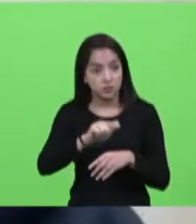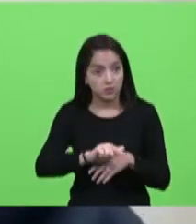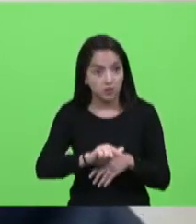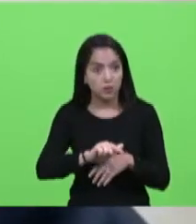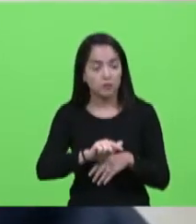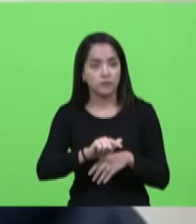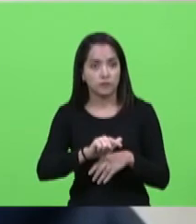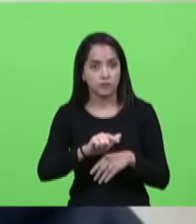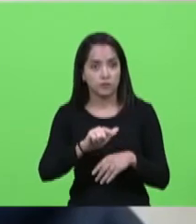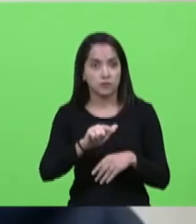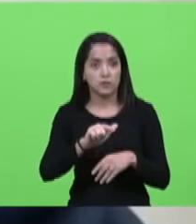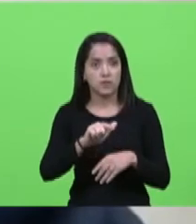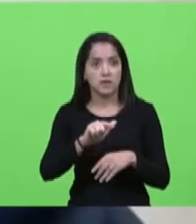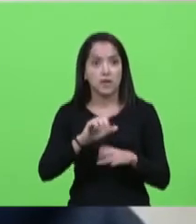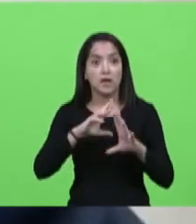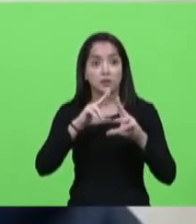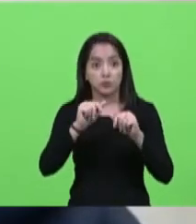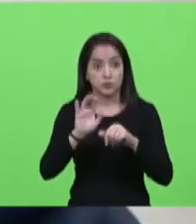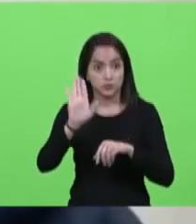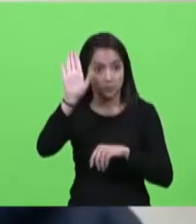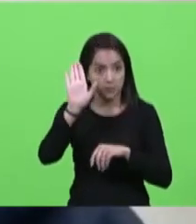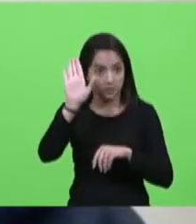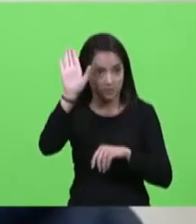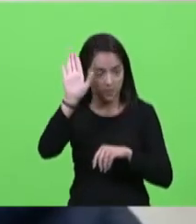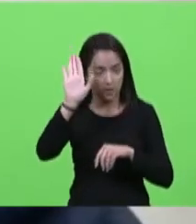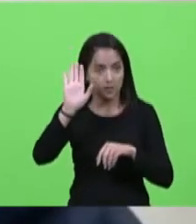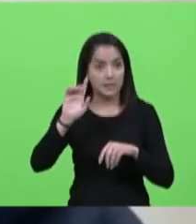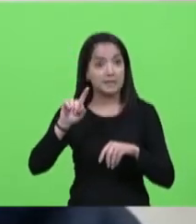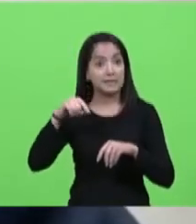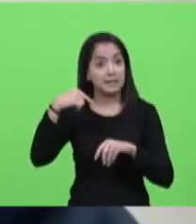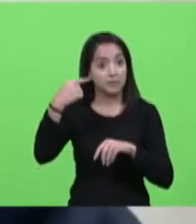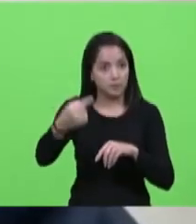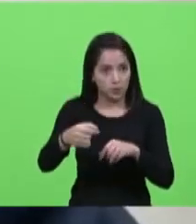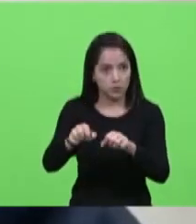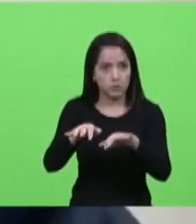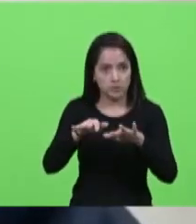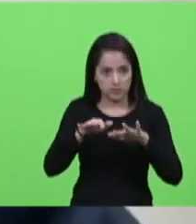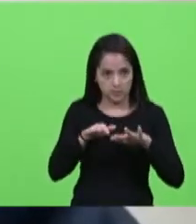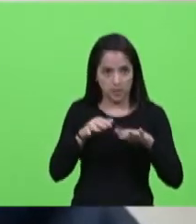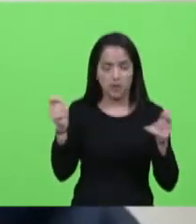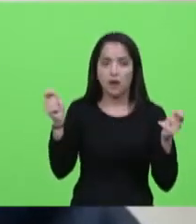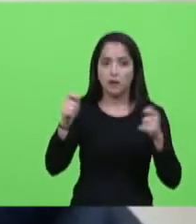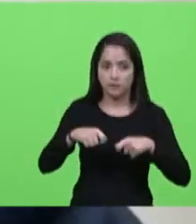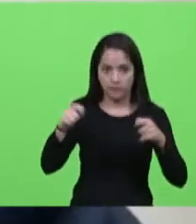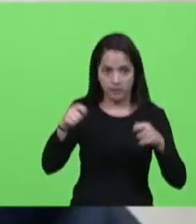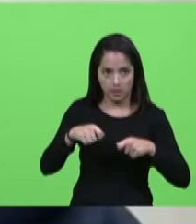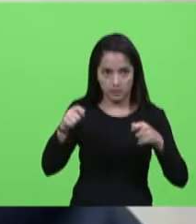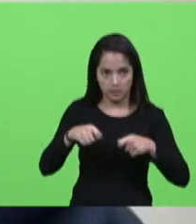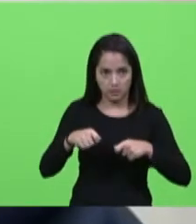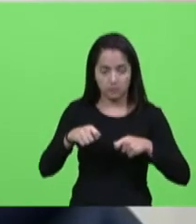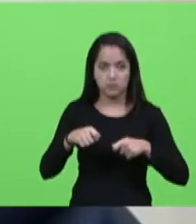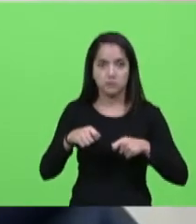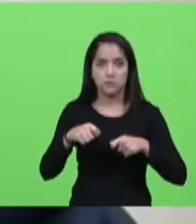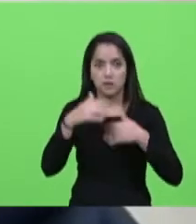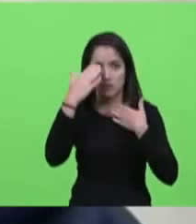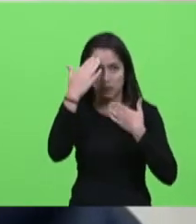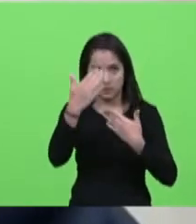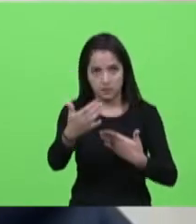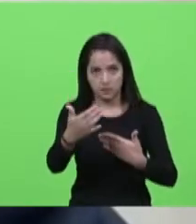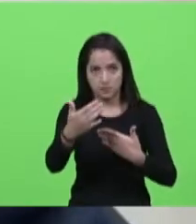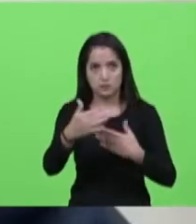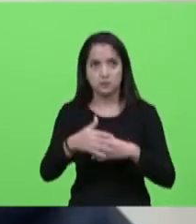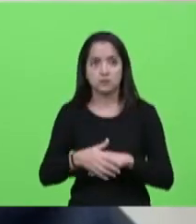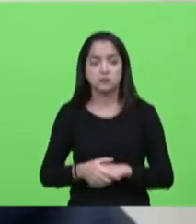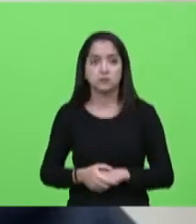pela segunda vez a todos aqueles que se manifestaram, mas teremos uma sessão seguinte em que haverá possibilidade de manifestação. Agradeço a compreensão. Eu